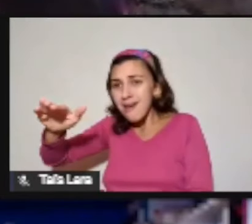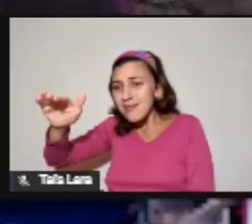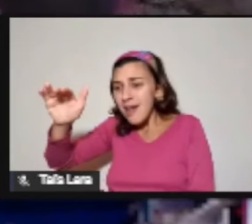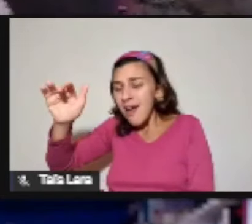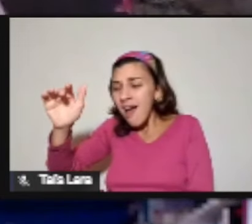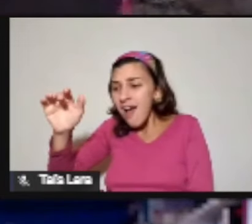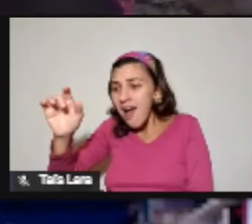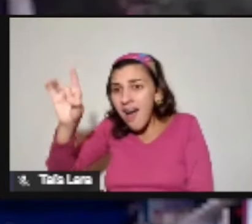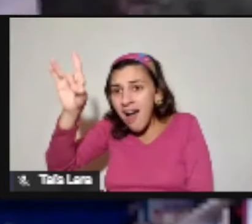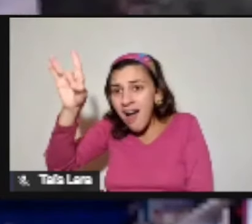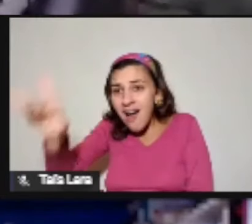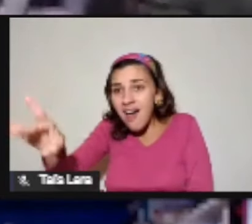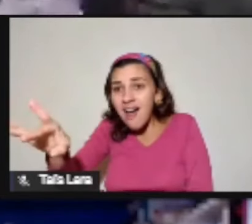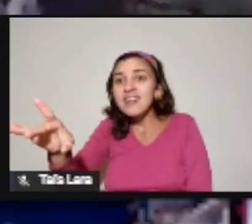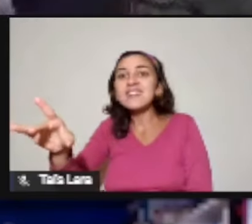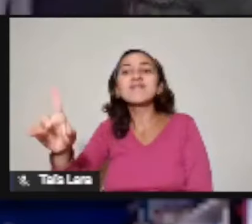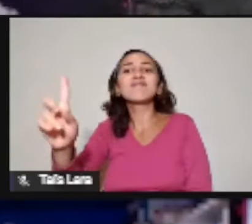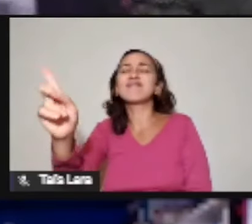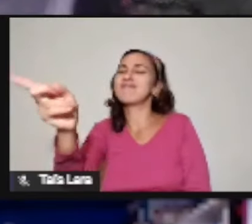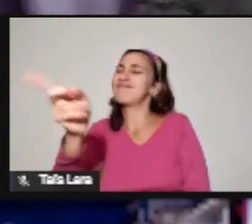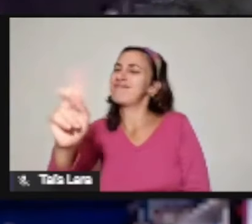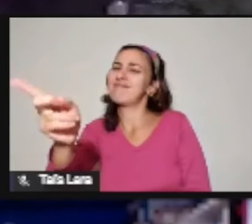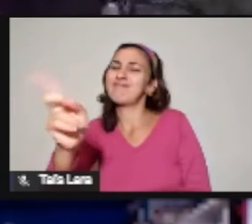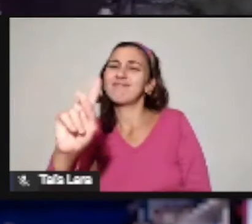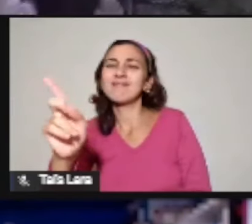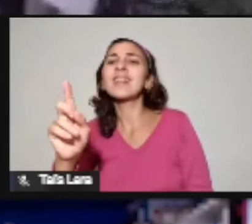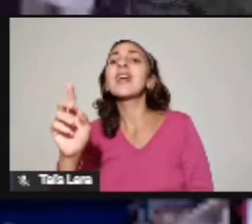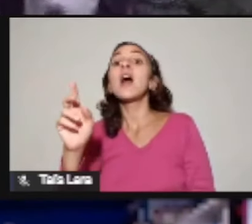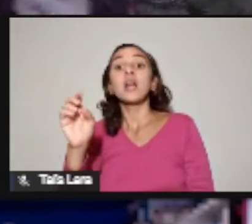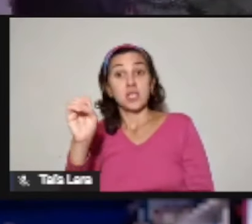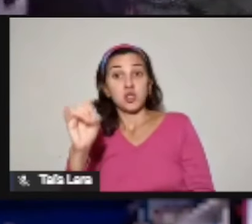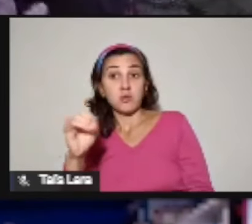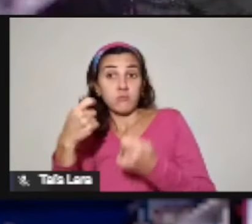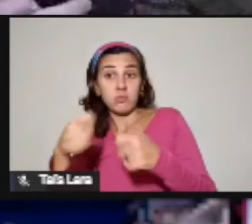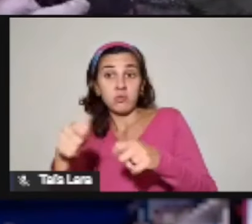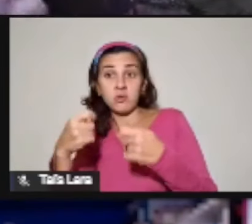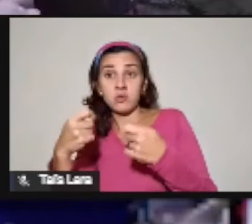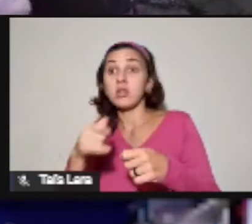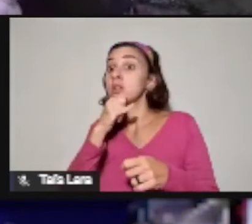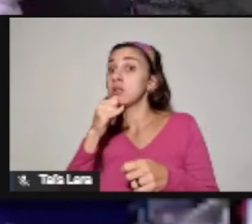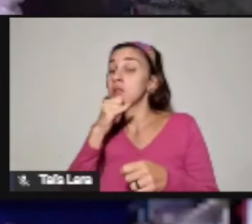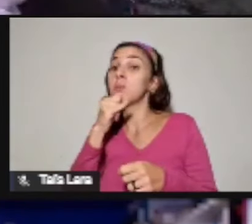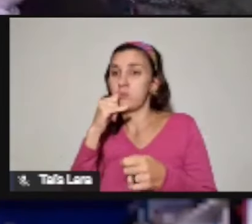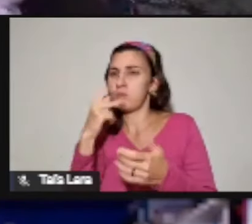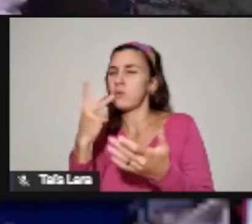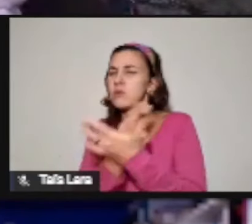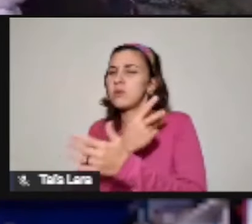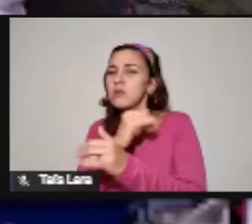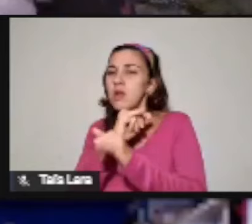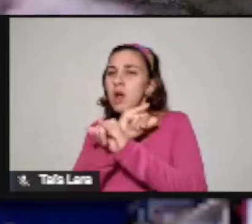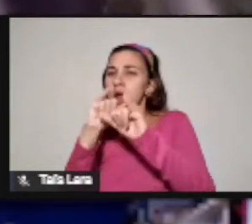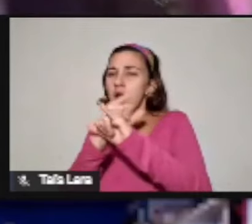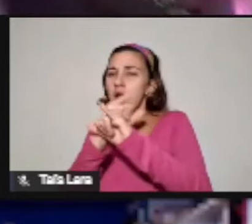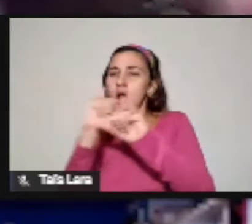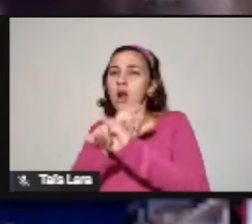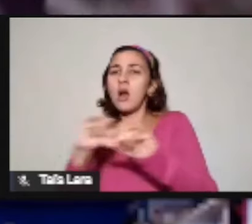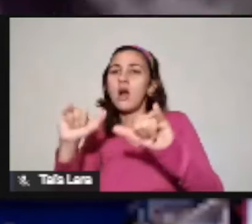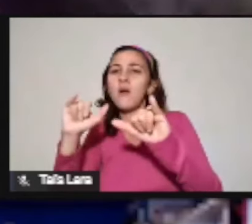conselheiro. Se for necessário, recolher esses adultos, como no caso desse menino, por exemplo, que você citou, Fafá,